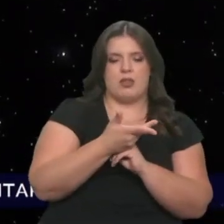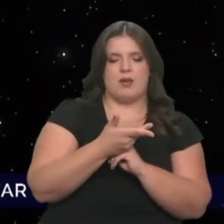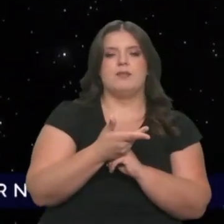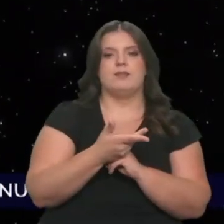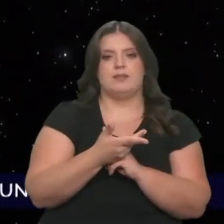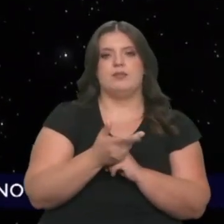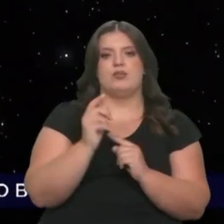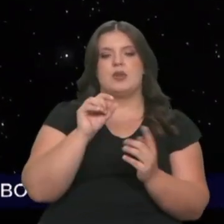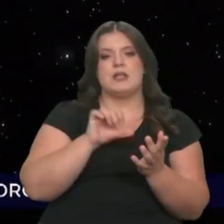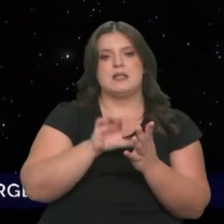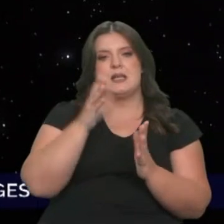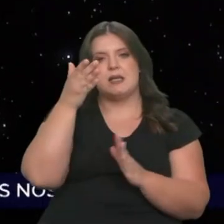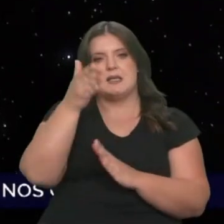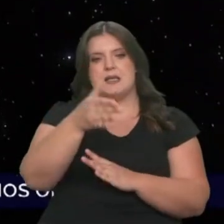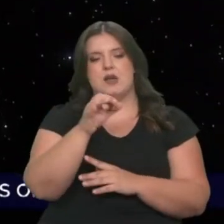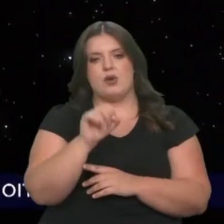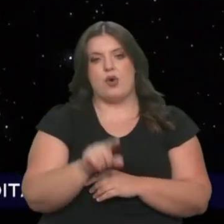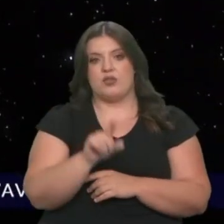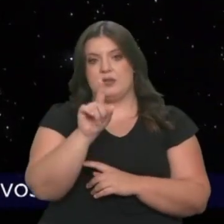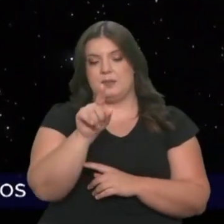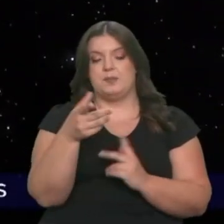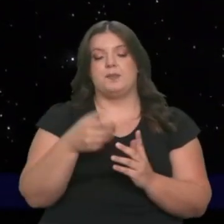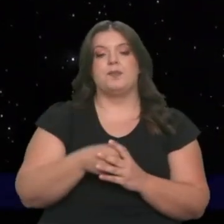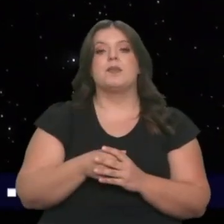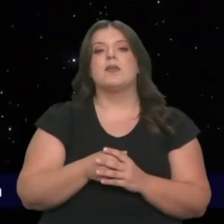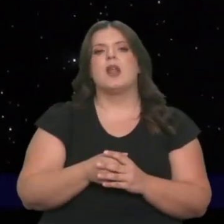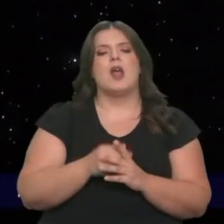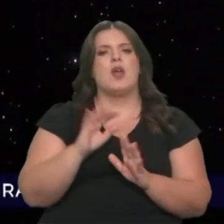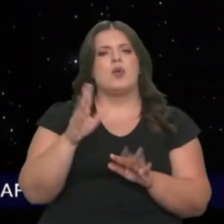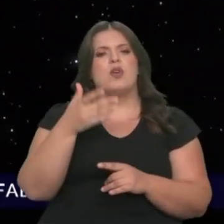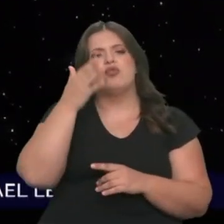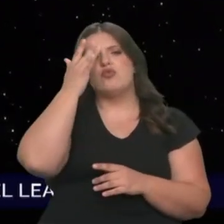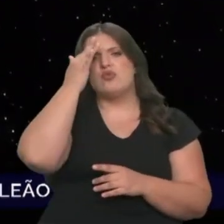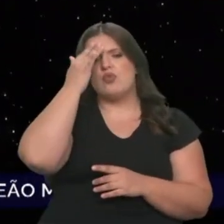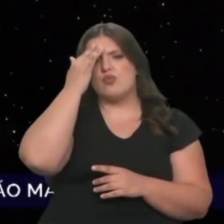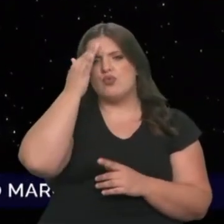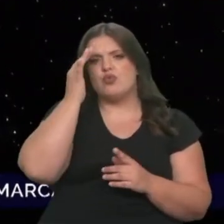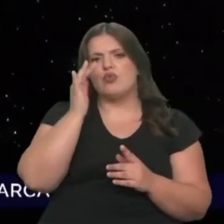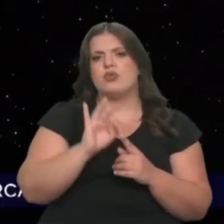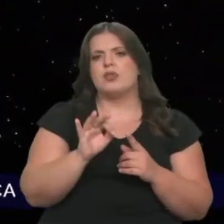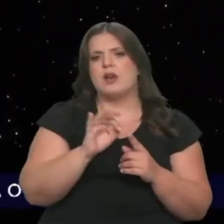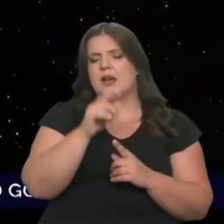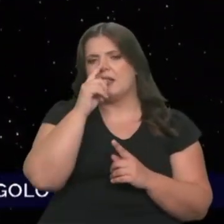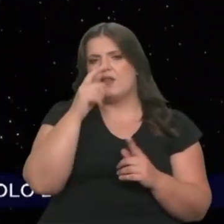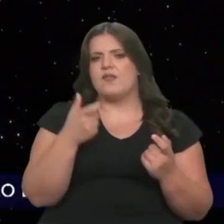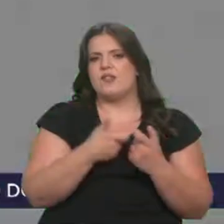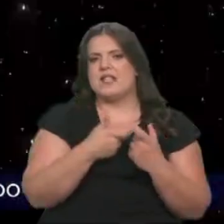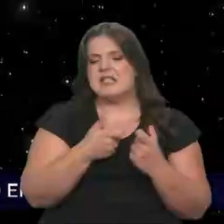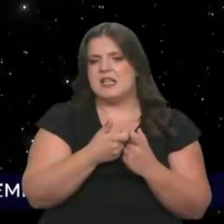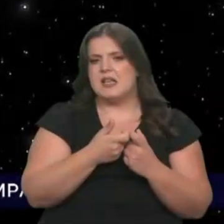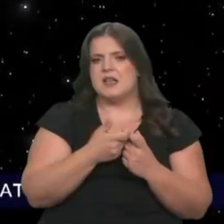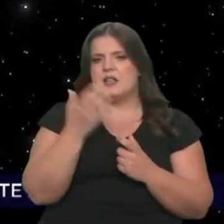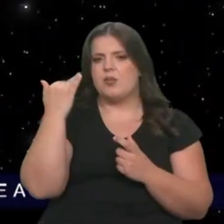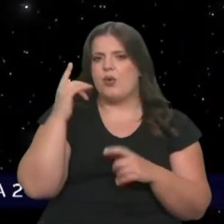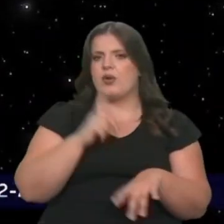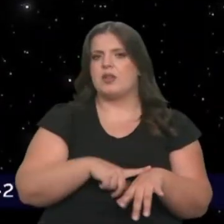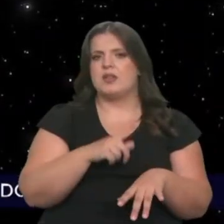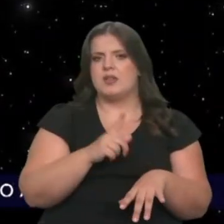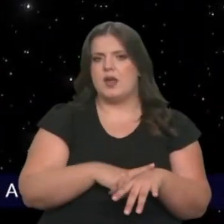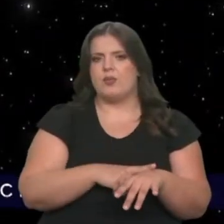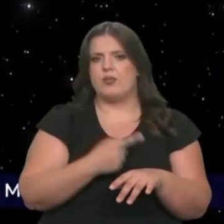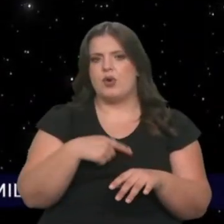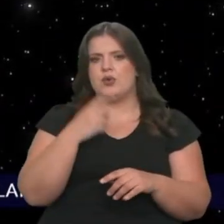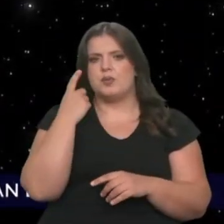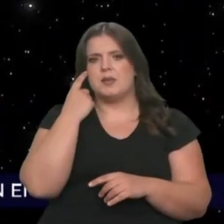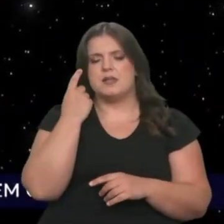porque ela está direcionada para o Polo Norte. E quais eram os números, as suas características físicas que nós até há bem pouco tempo